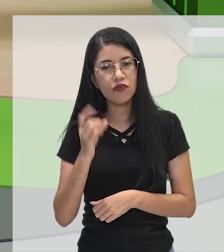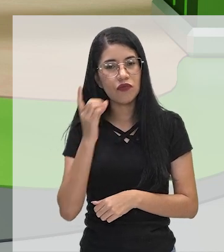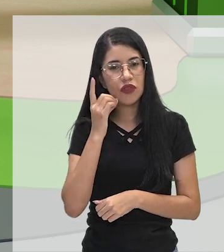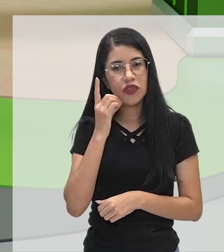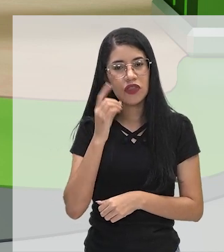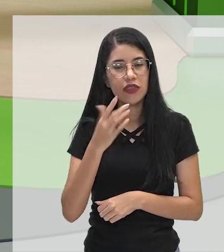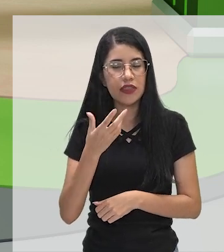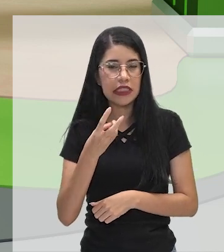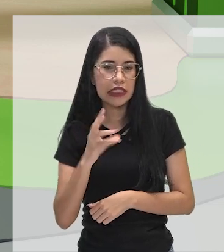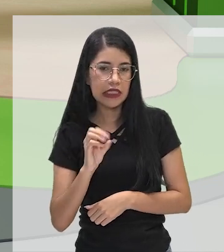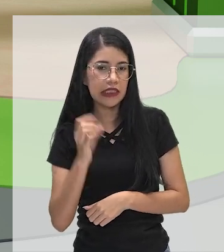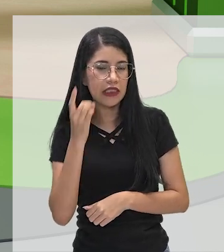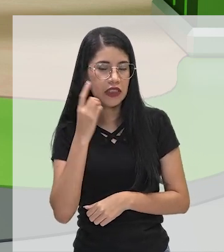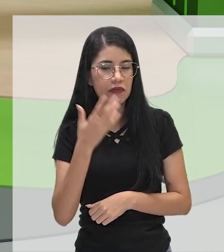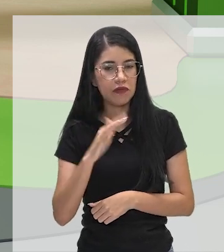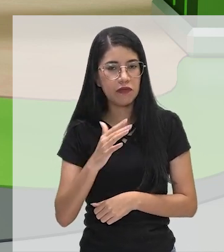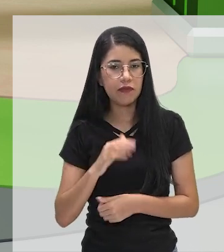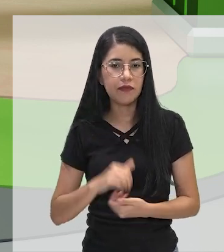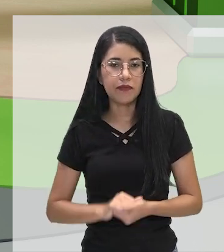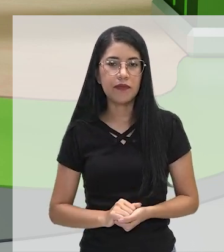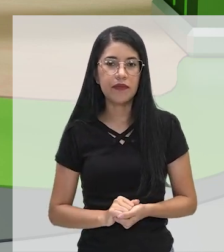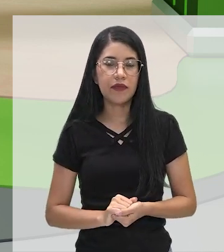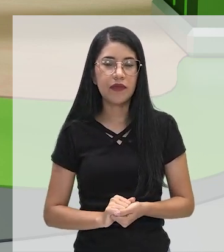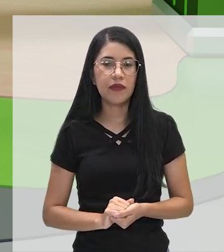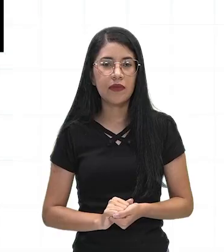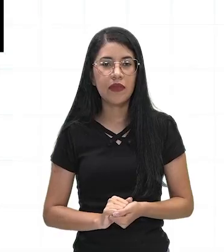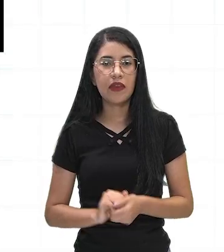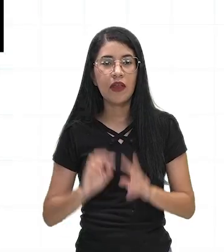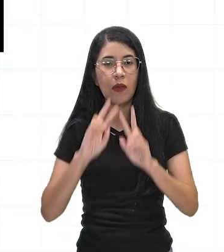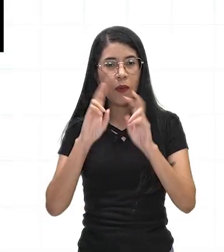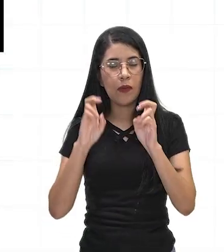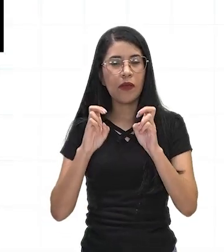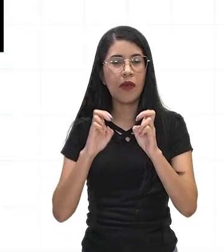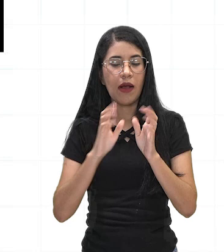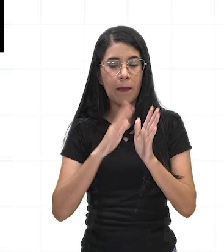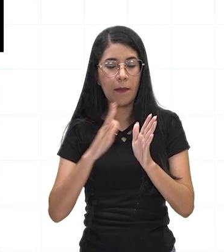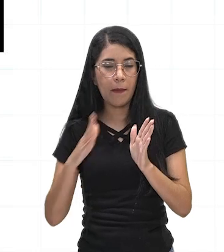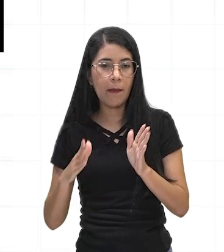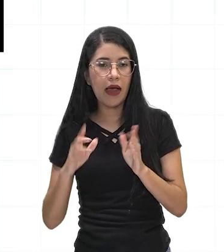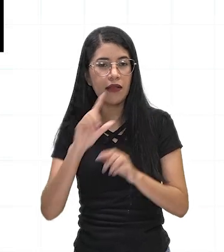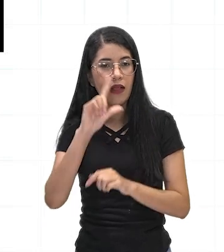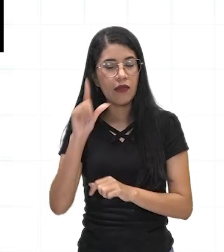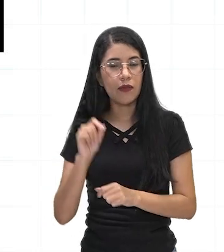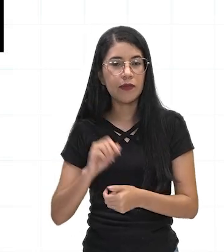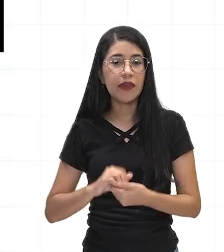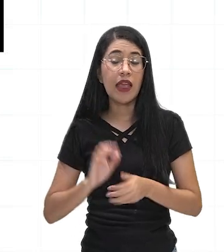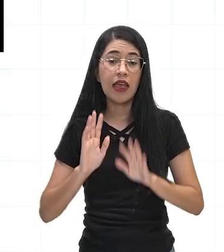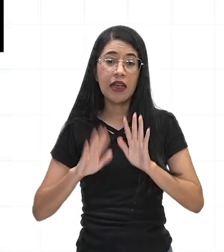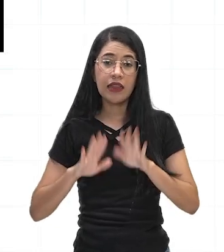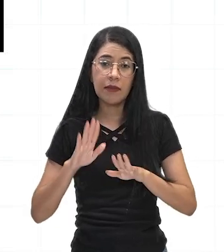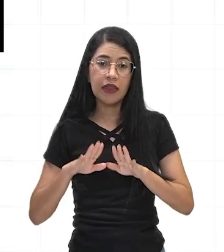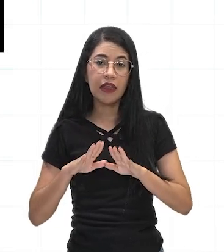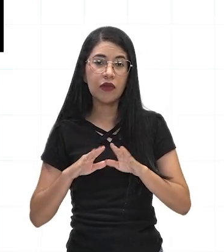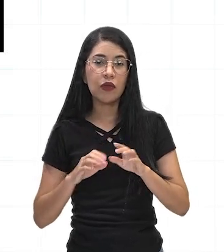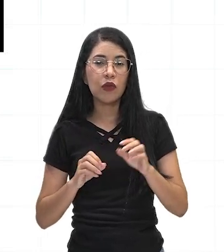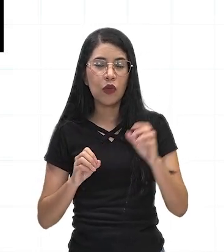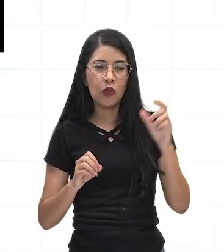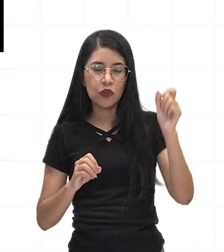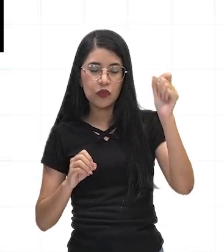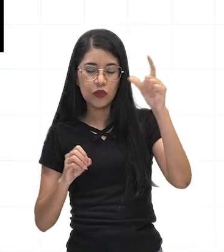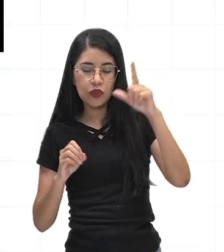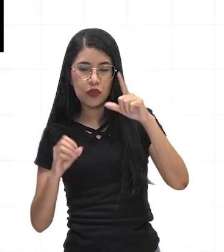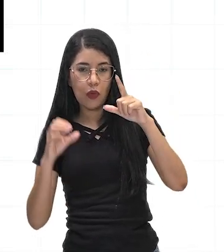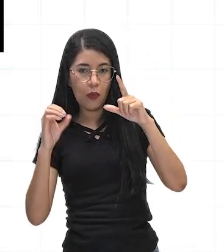dias. Então, olha só, vamos ver agora sobre as fases da Lua. Em função do ângulo de incidência da luz